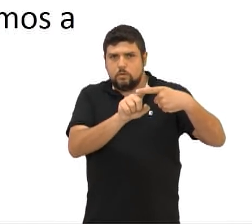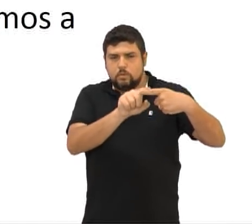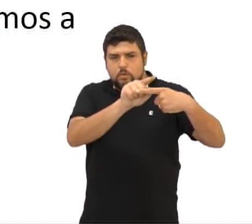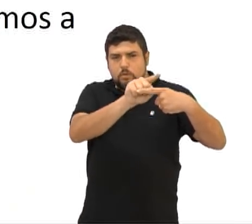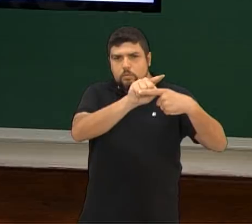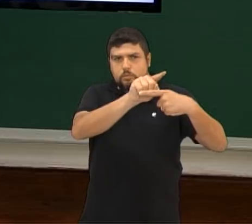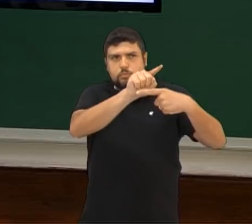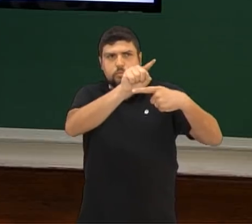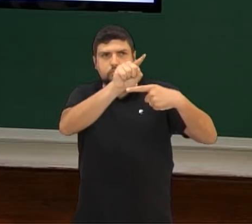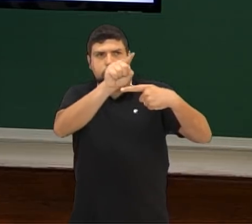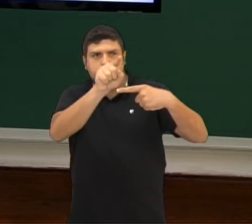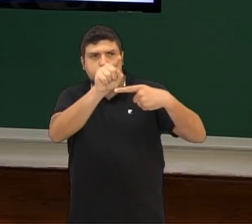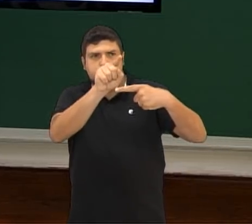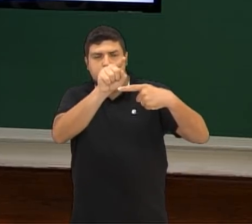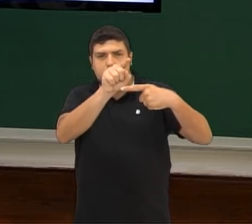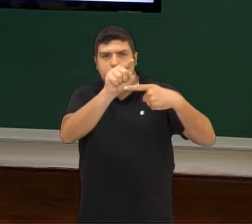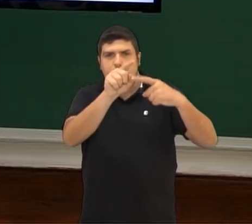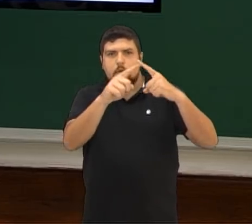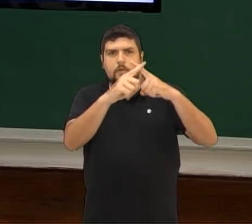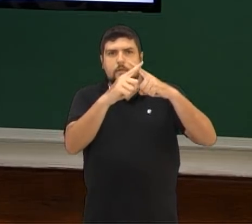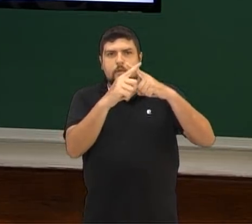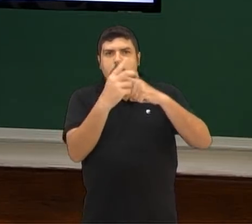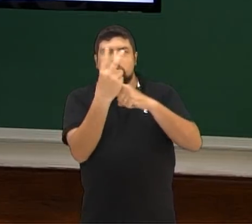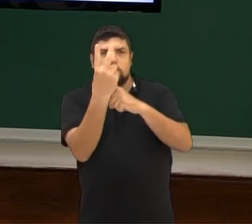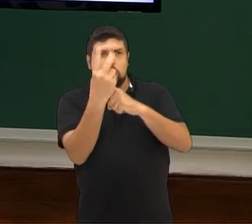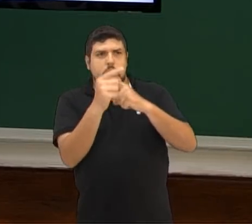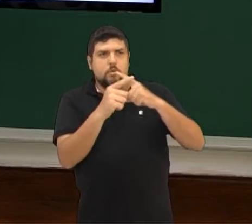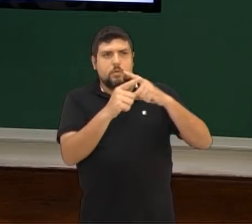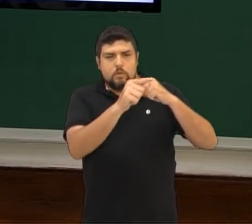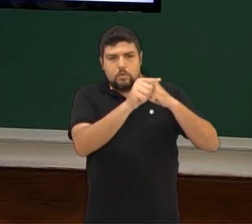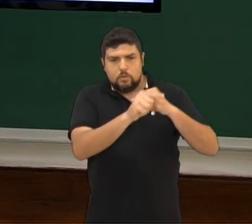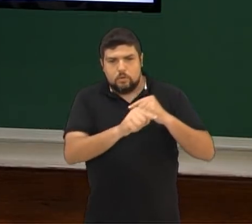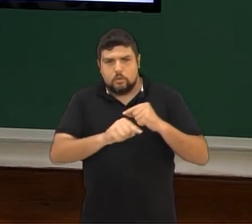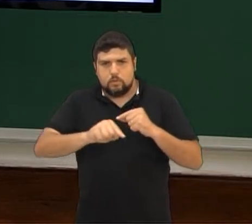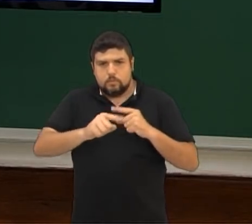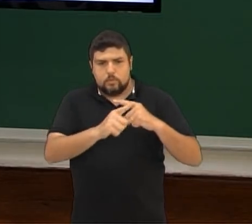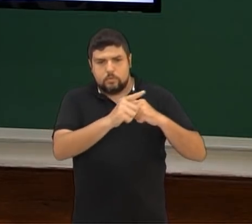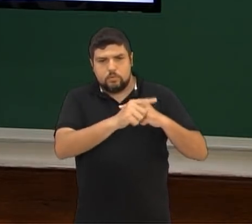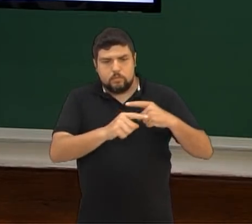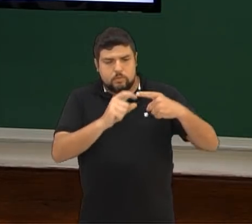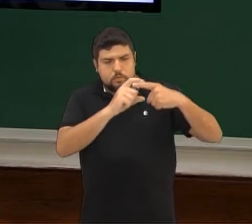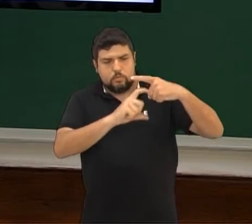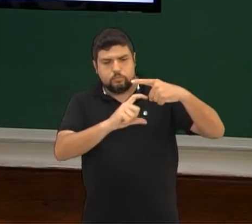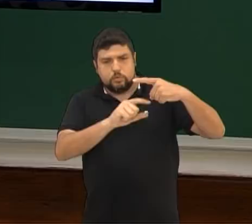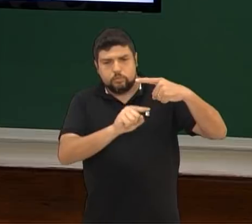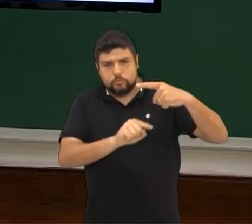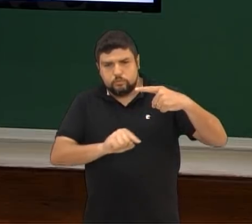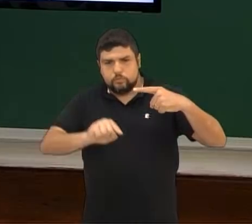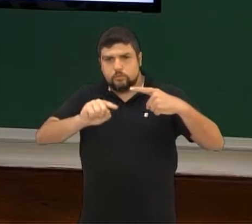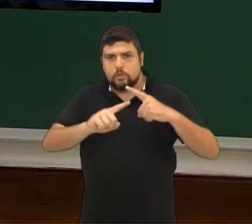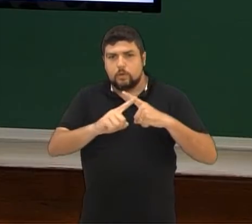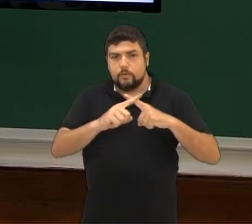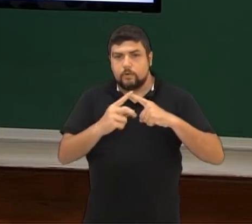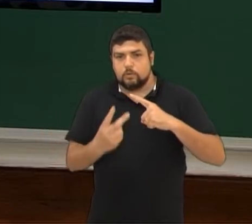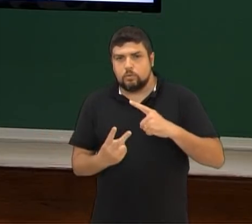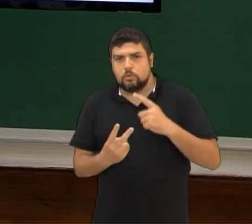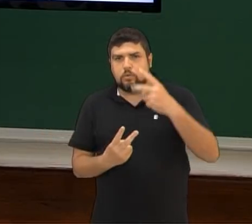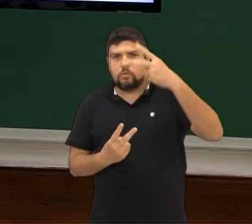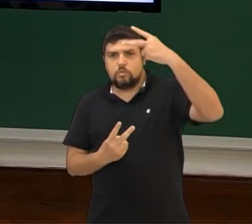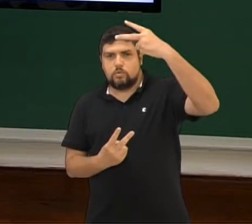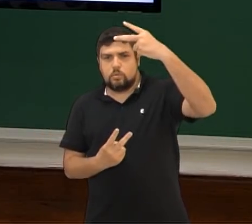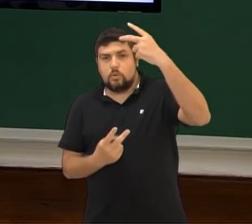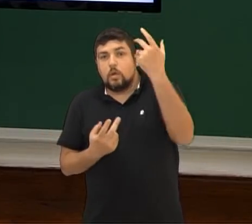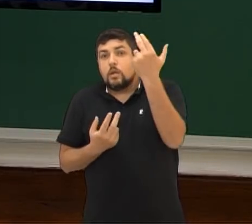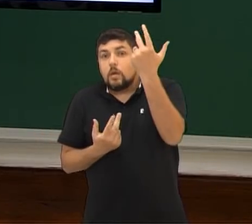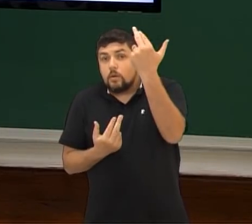valor, ele duplica esse valor tanto no termo superior quanto no inferior, no numerador e